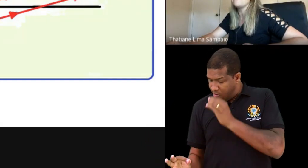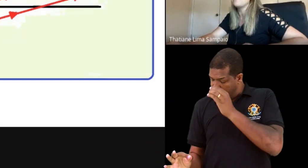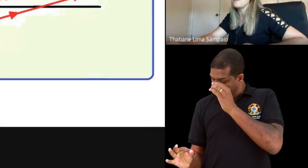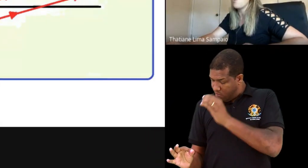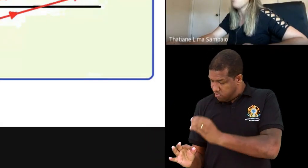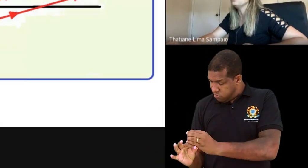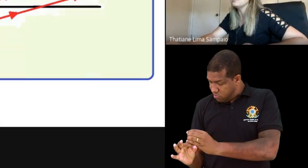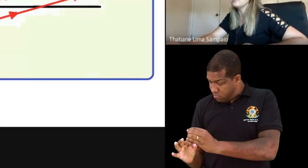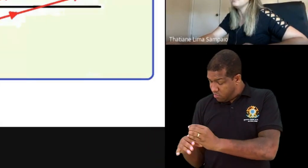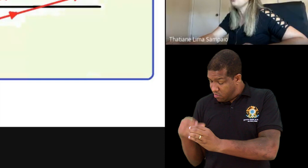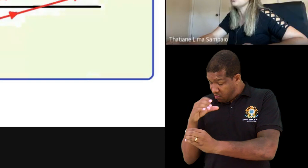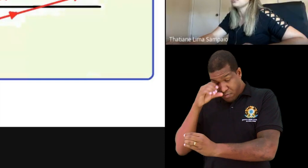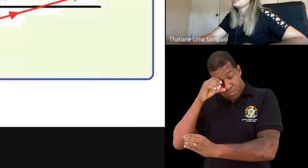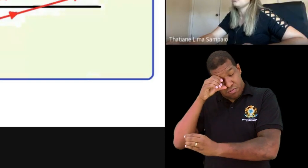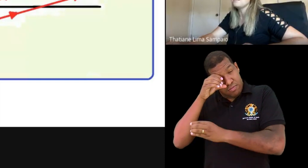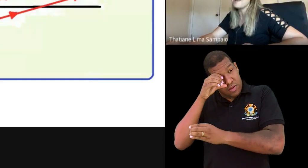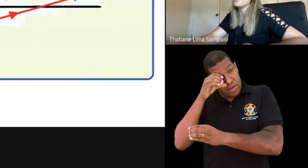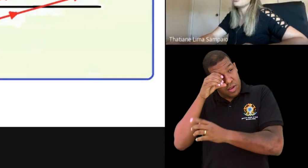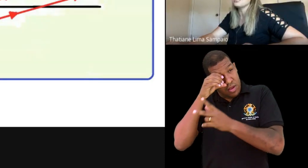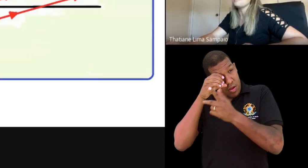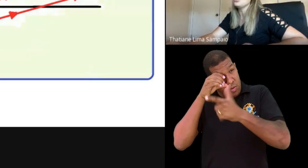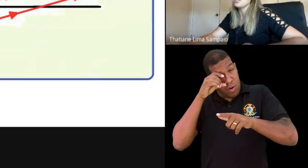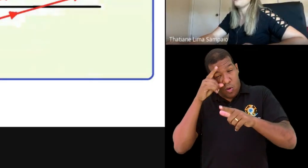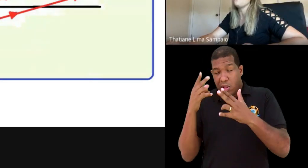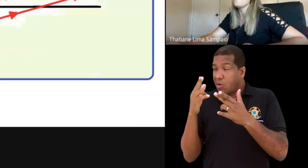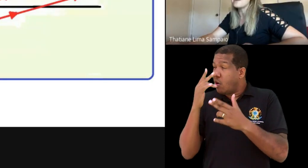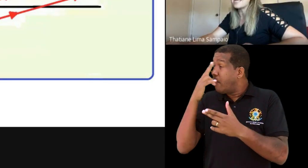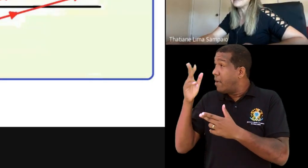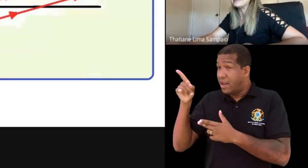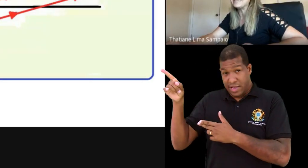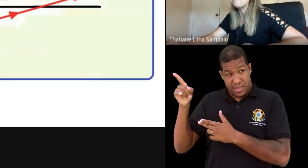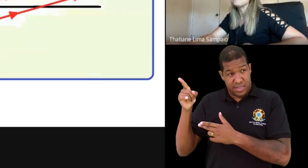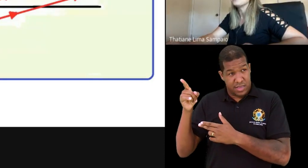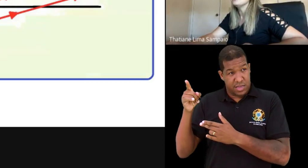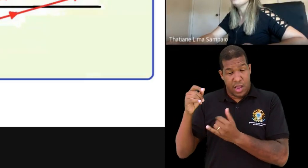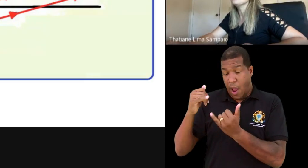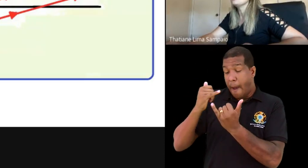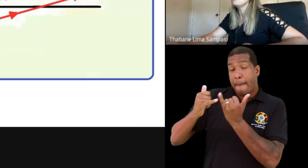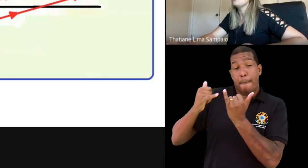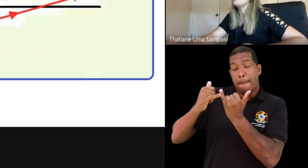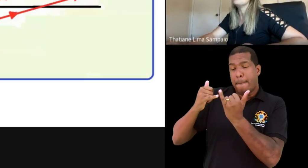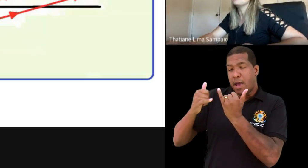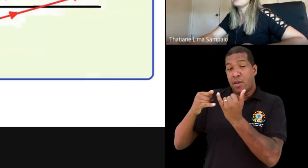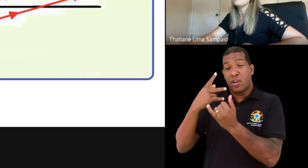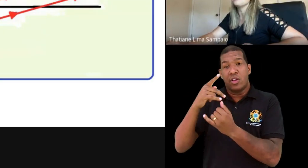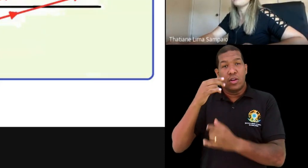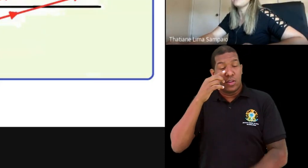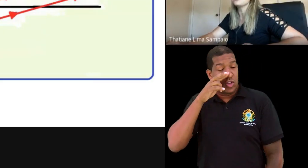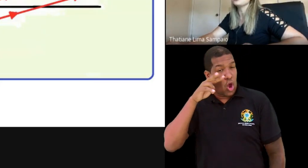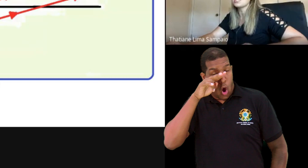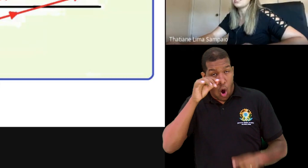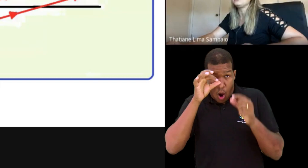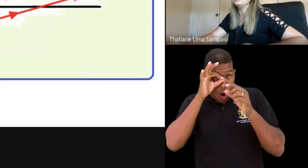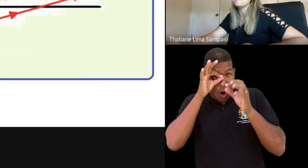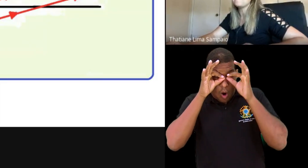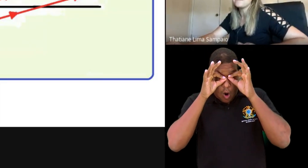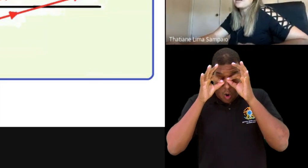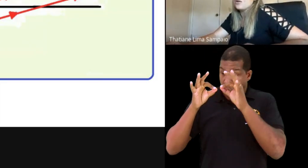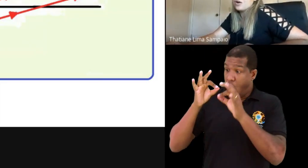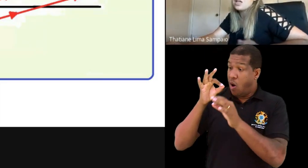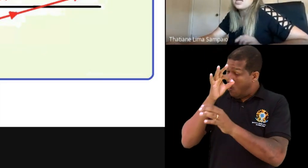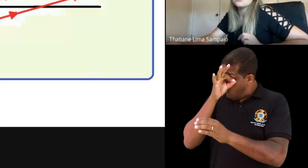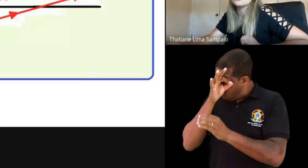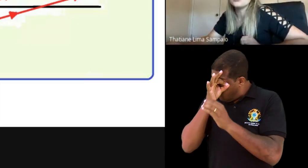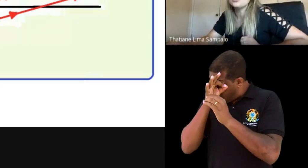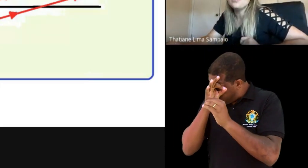ele então vai para uma outra lente, uma imagem intermediária formada, e o seu olho observa uma imagem ainda